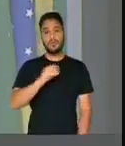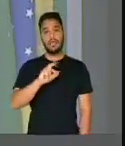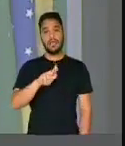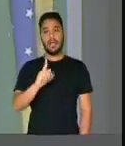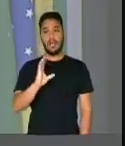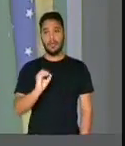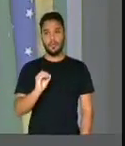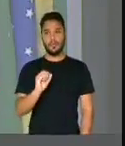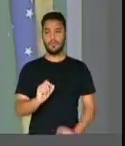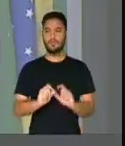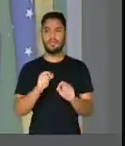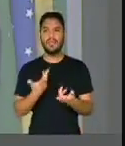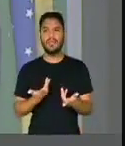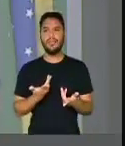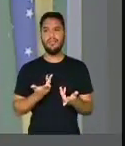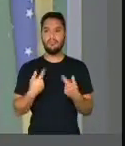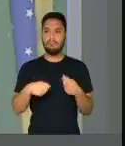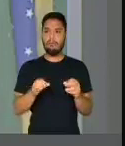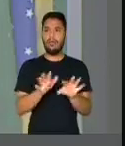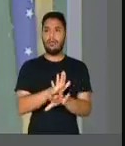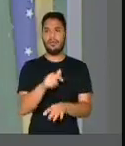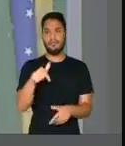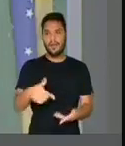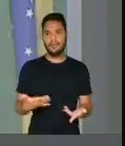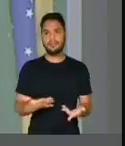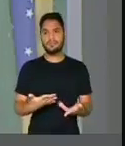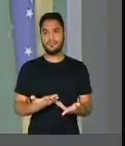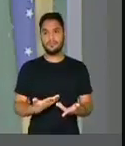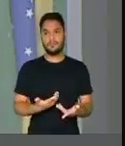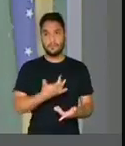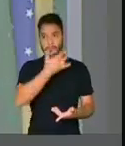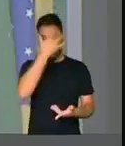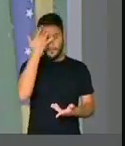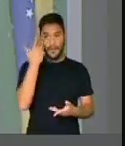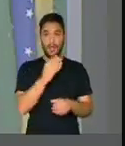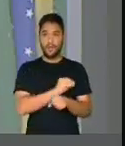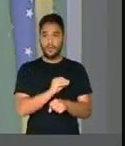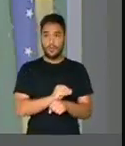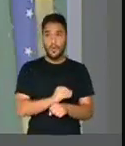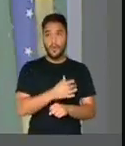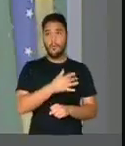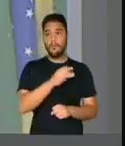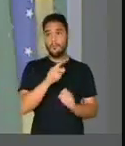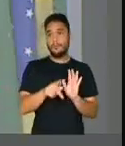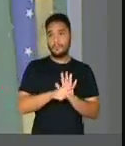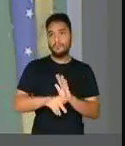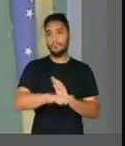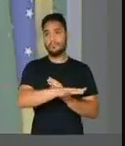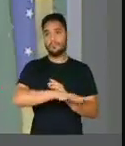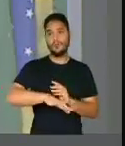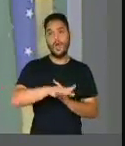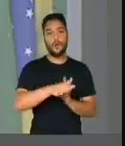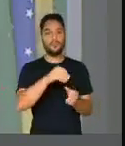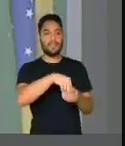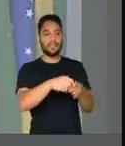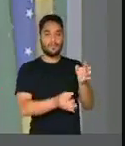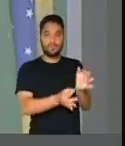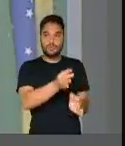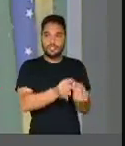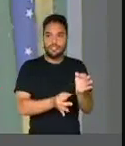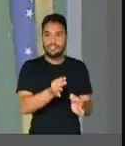para preservar a intangibilidade do cargo, reservados os julgamentos a